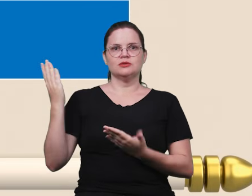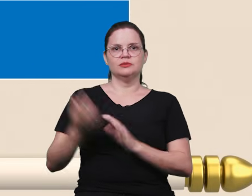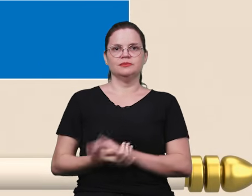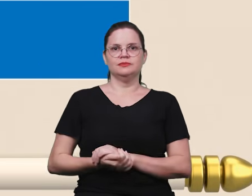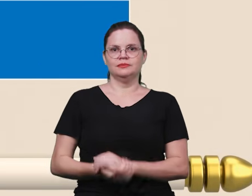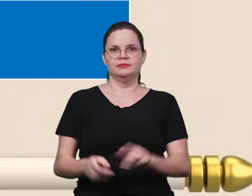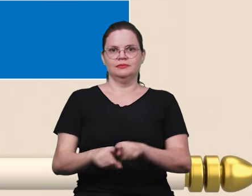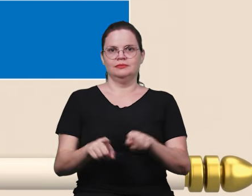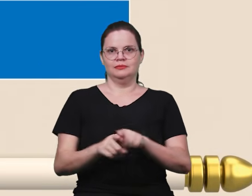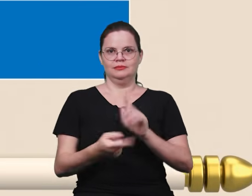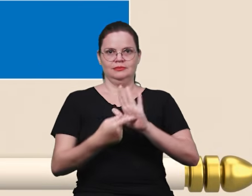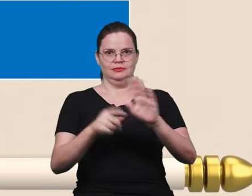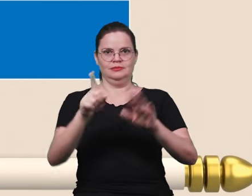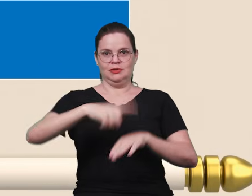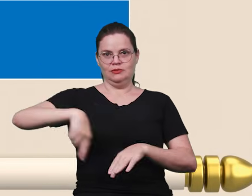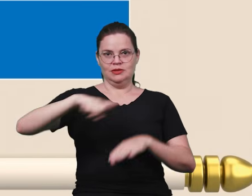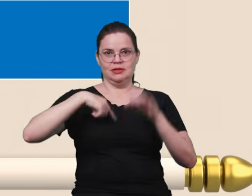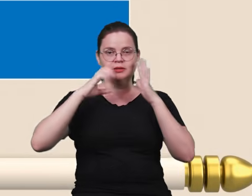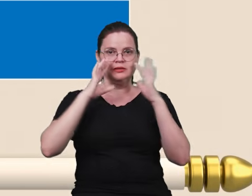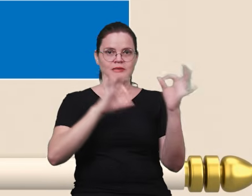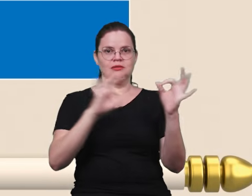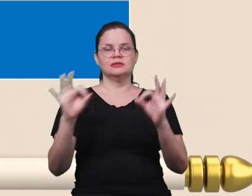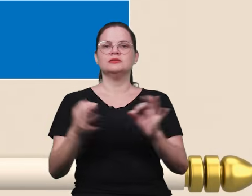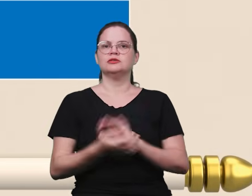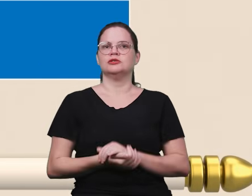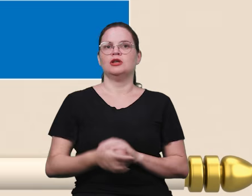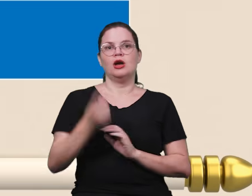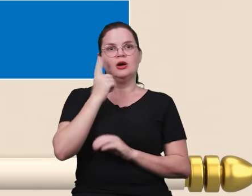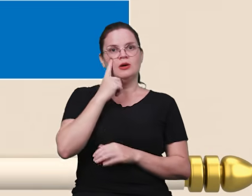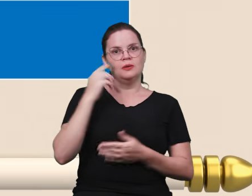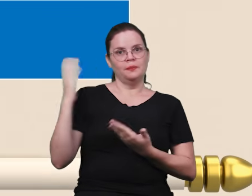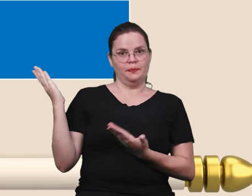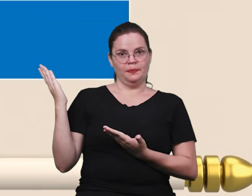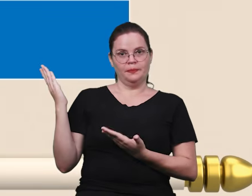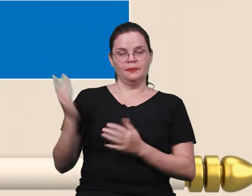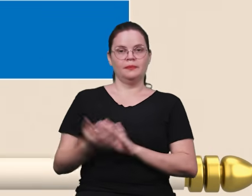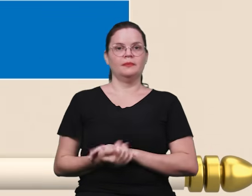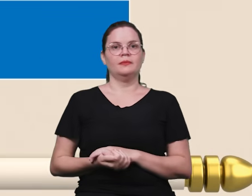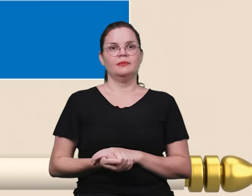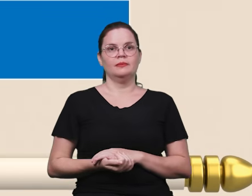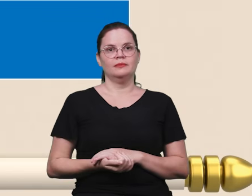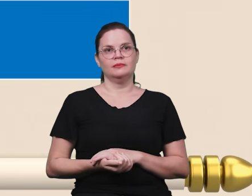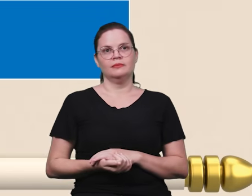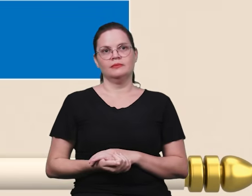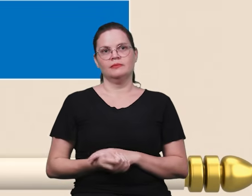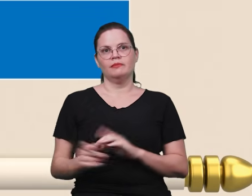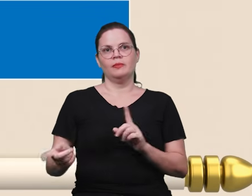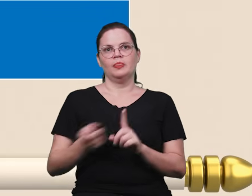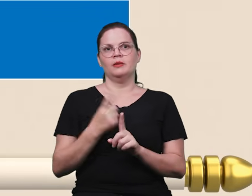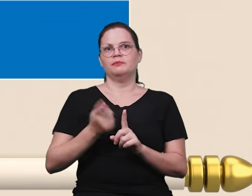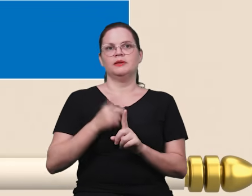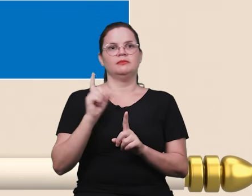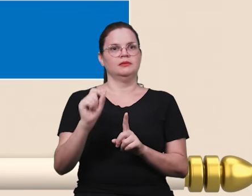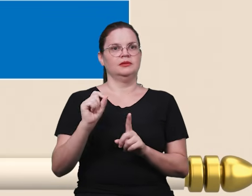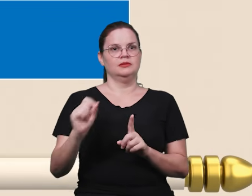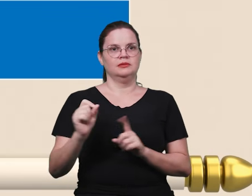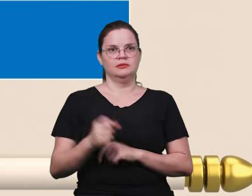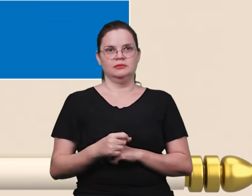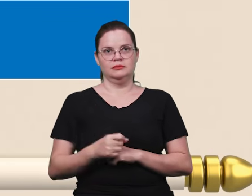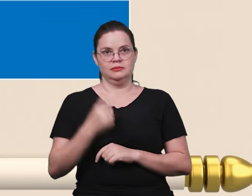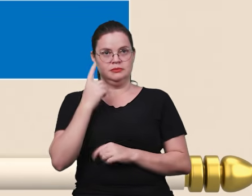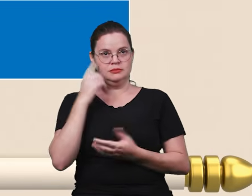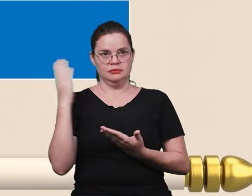colocar para os irmãos acompanharem, né? Perfeitamente. Então, o primeiro sucessor pode ser